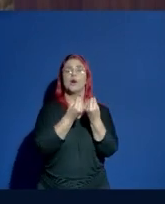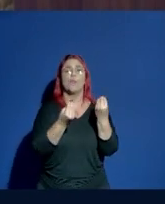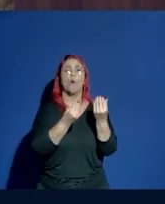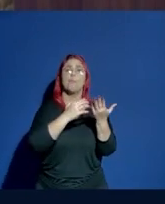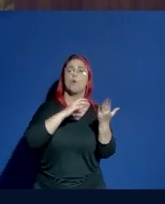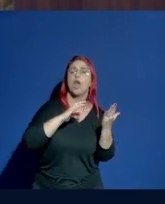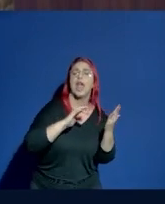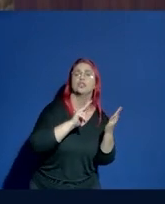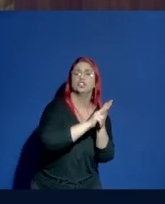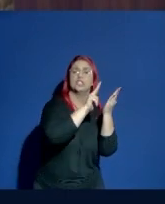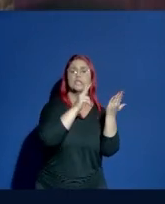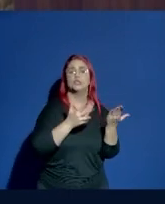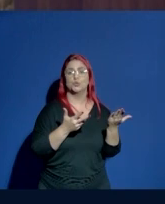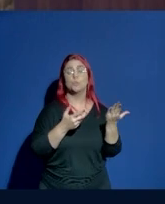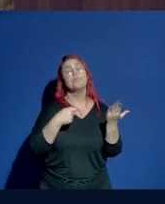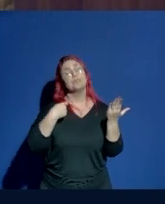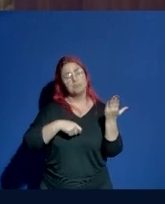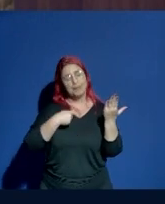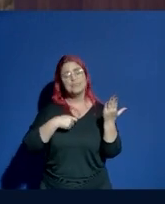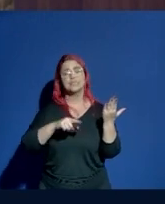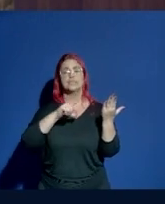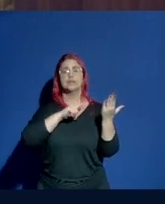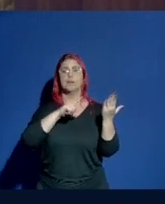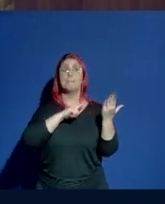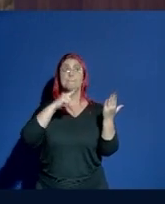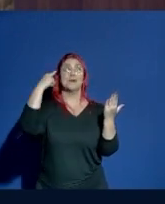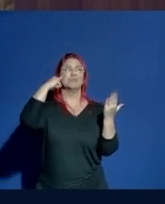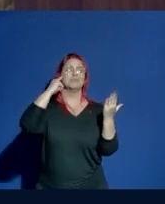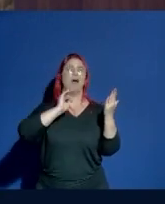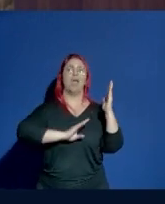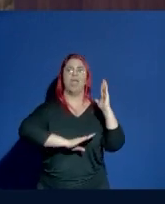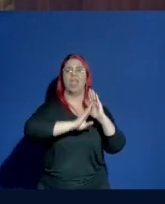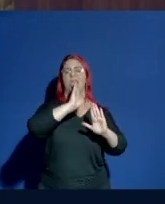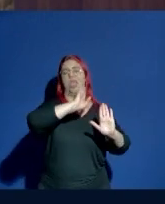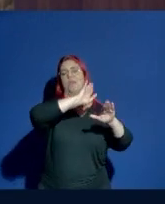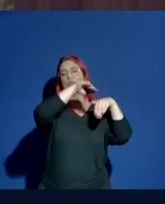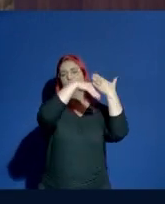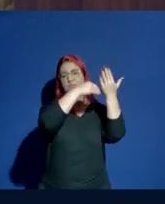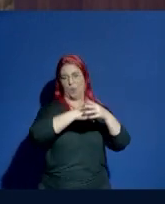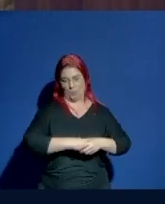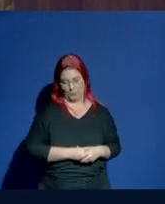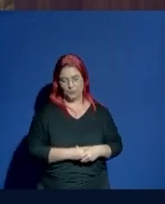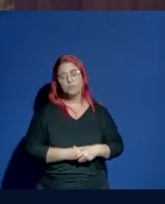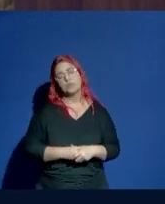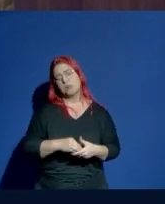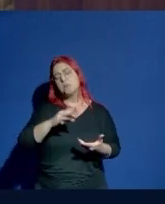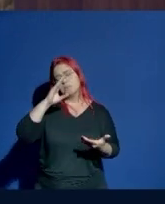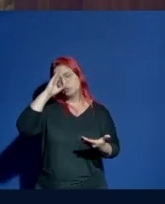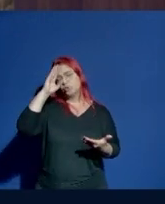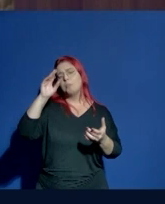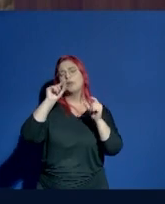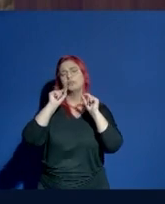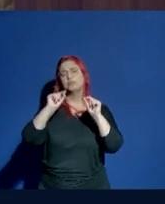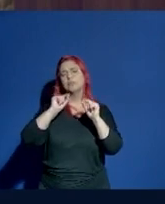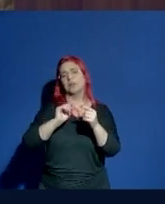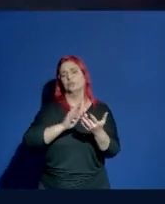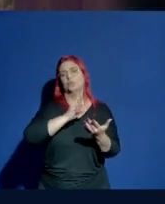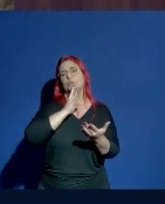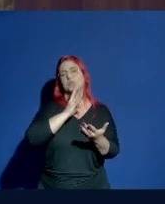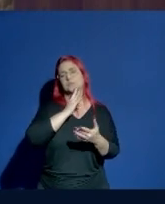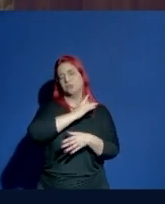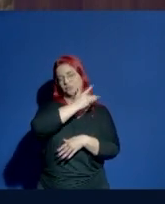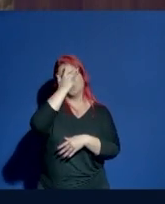precisa sempre olhar com um olhar de evolução, né? E, obviamente, um processo de reputação também, que ele é super importante.